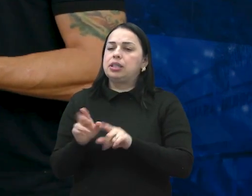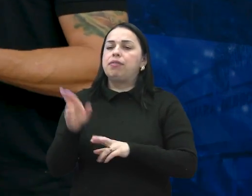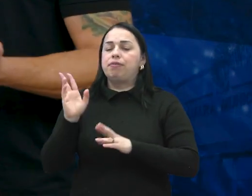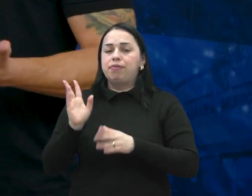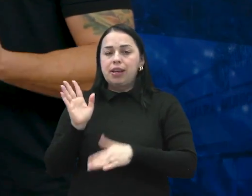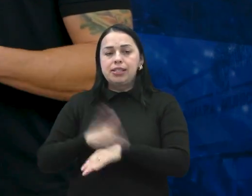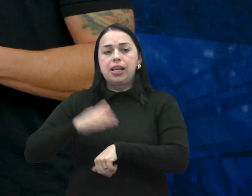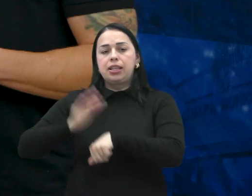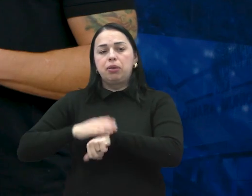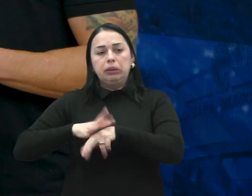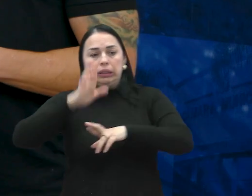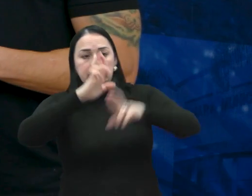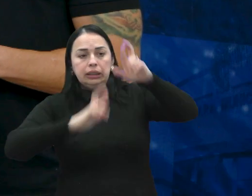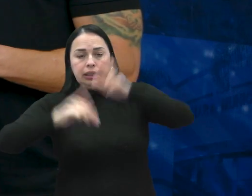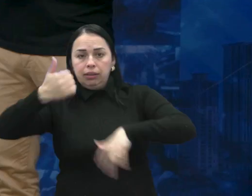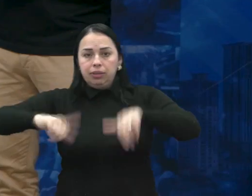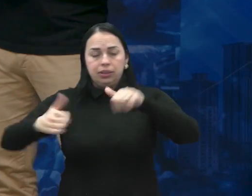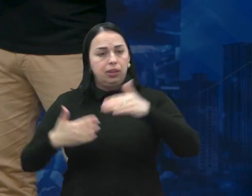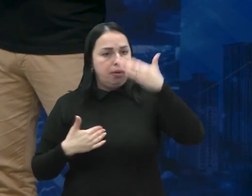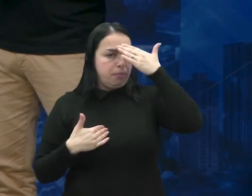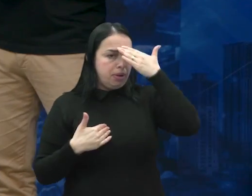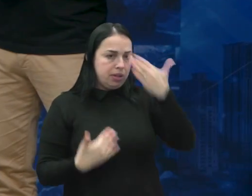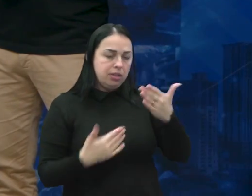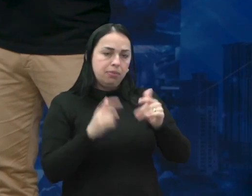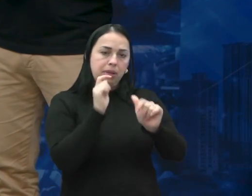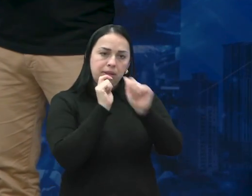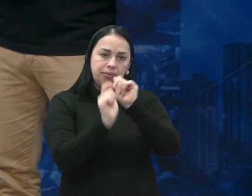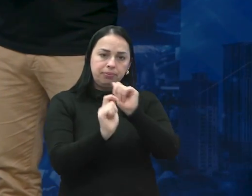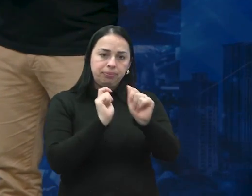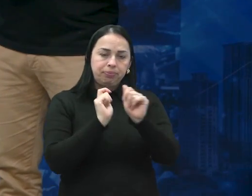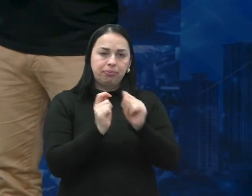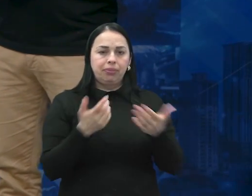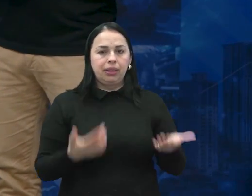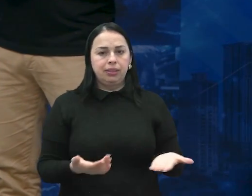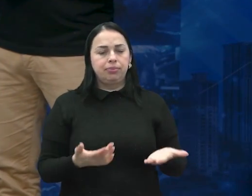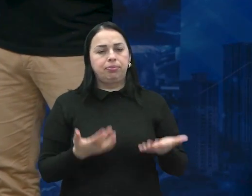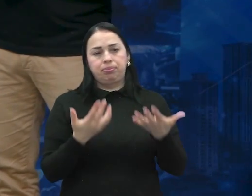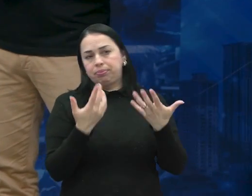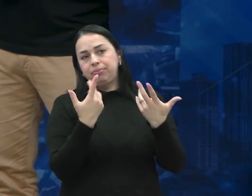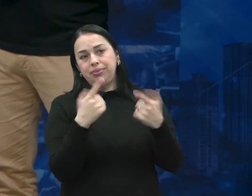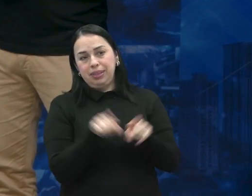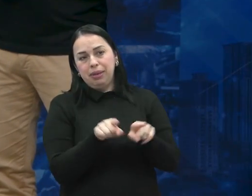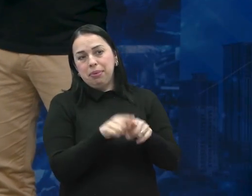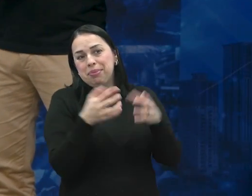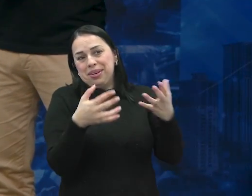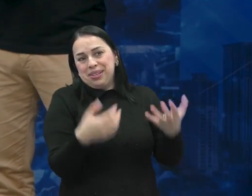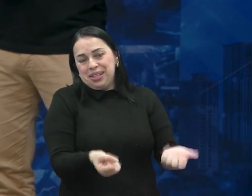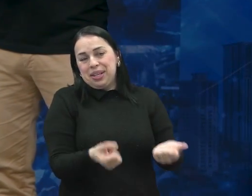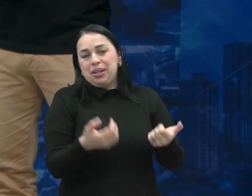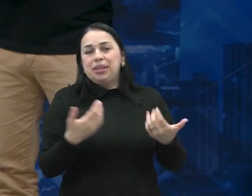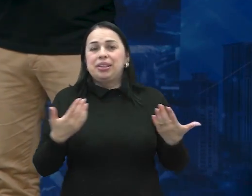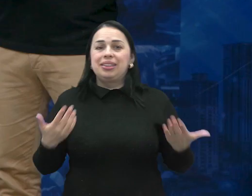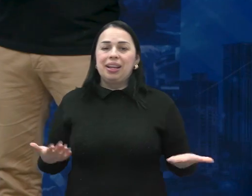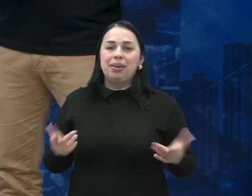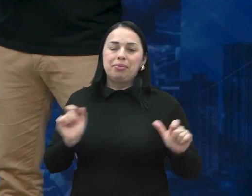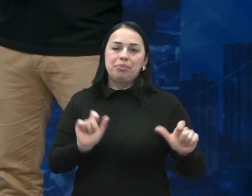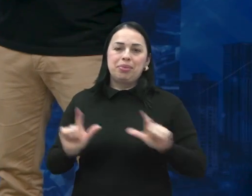blitz acontecendo aí por toda a cidade. Muito obrigado, Paulo, pela entrevista e também por aceitar o convite. Então